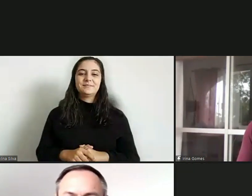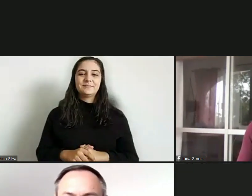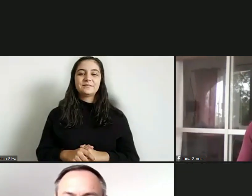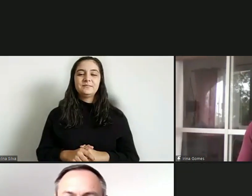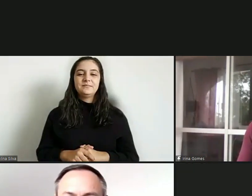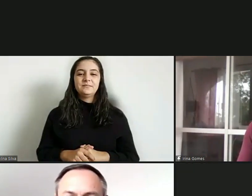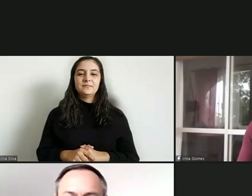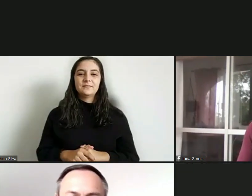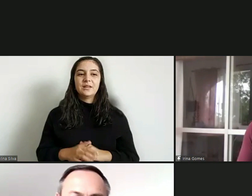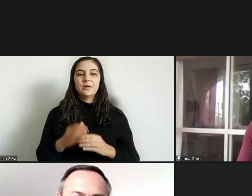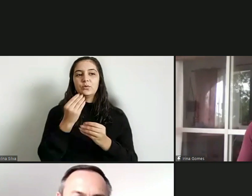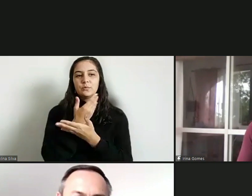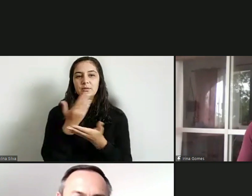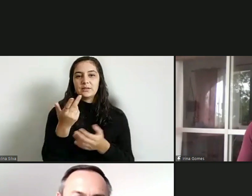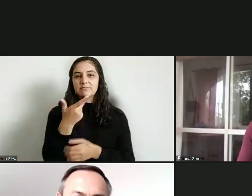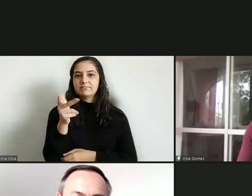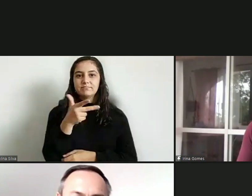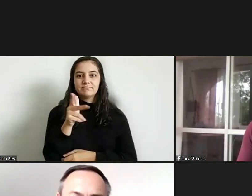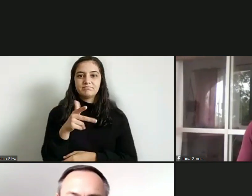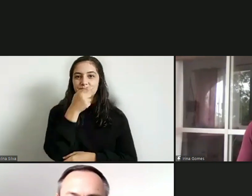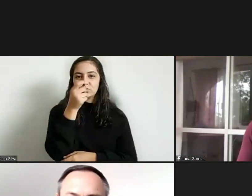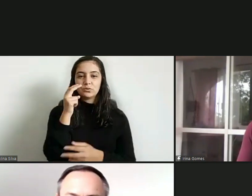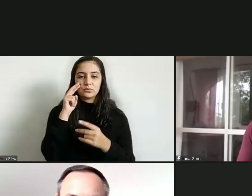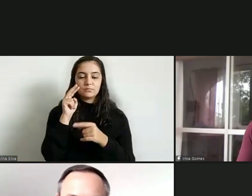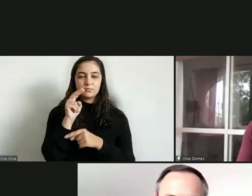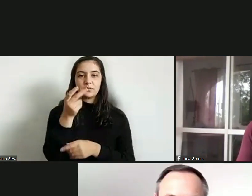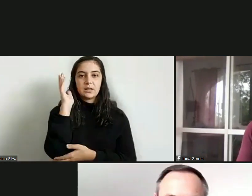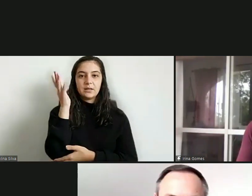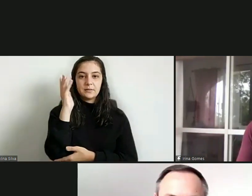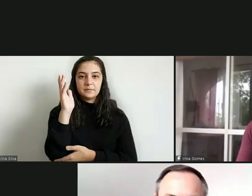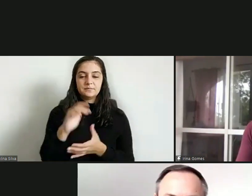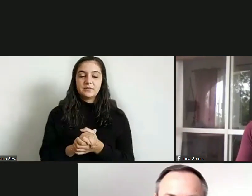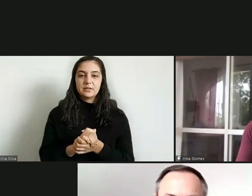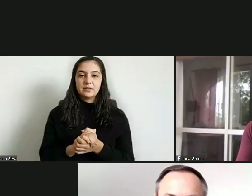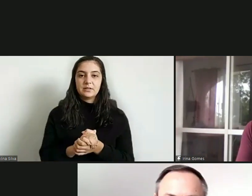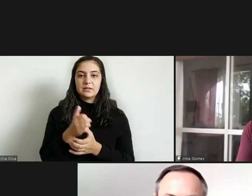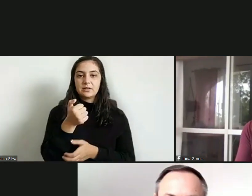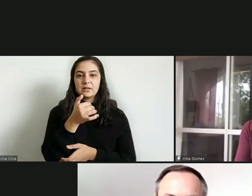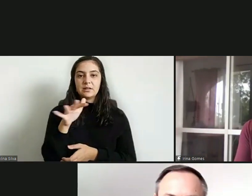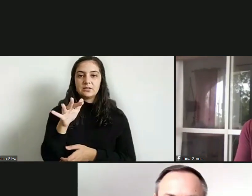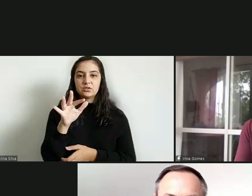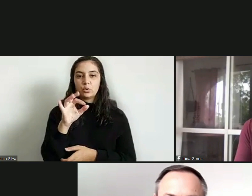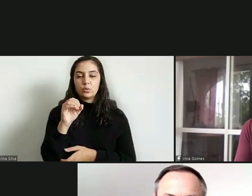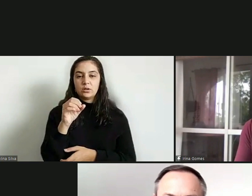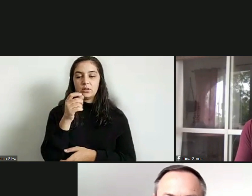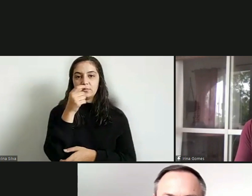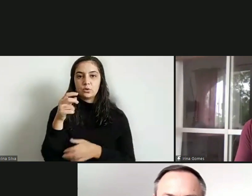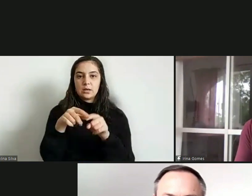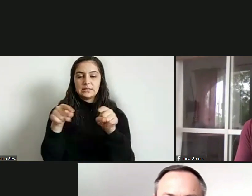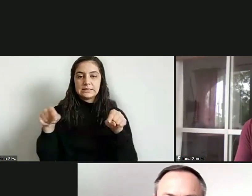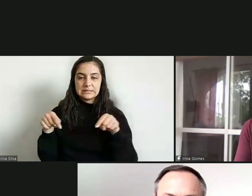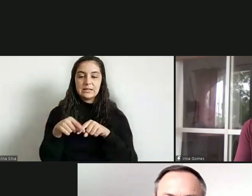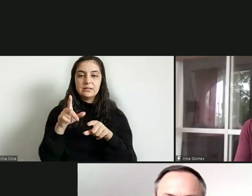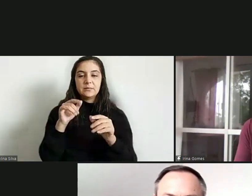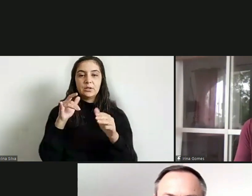Muito obrigada às centenas de pessoas que assistiram a este webinar. Foram mais de 540 em sala e no